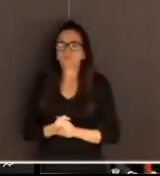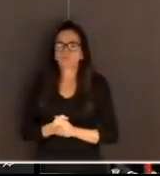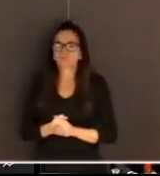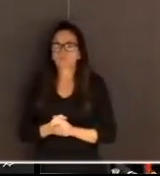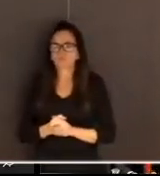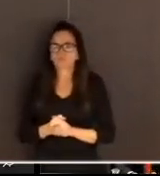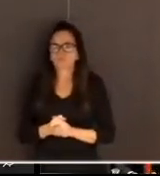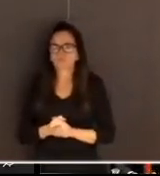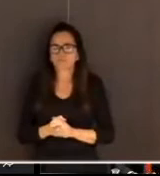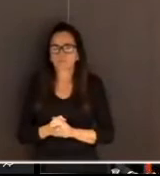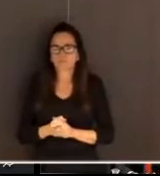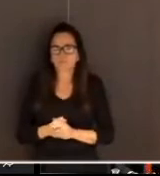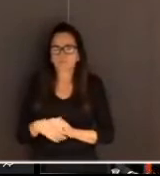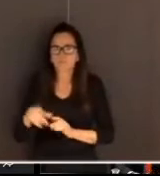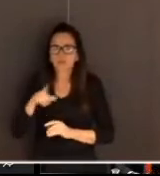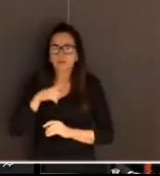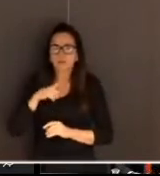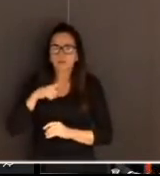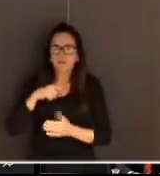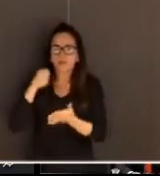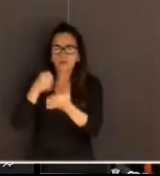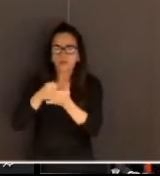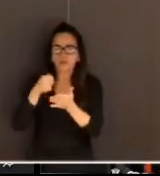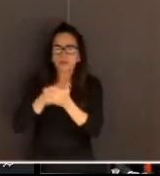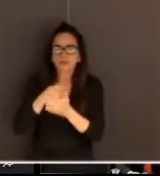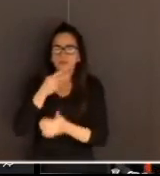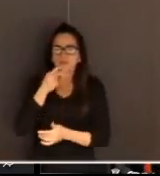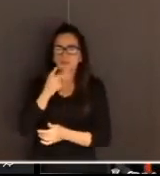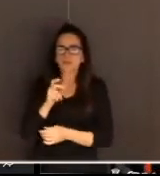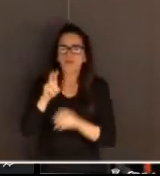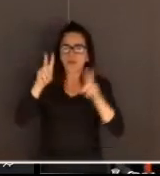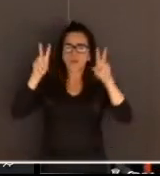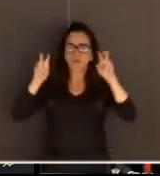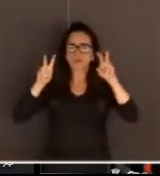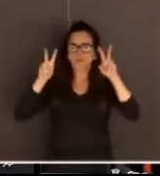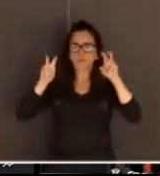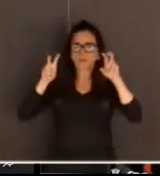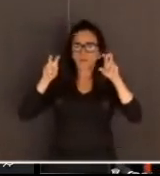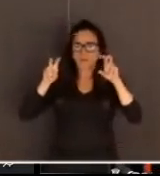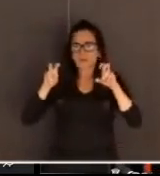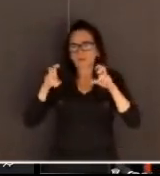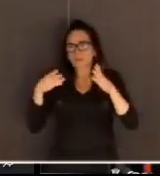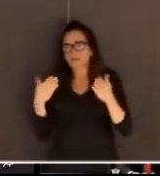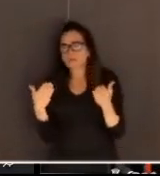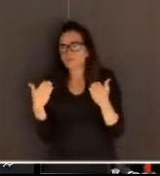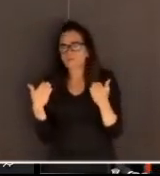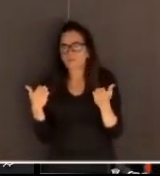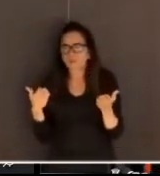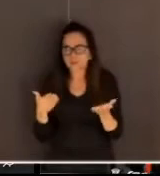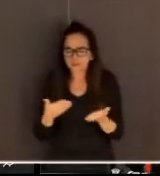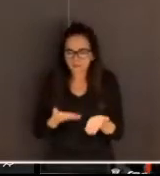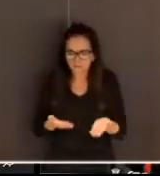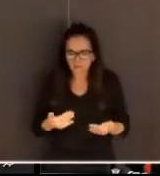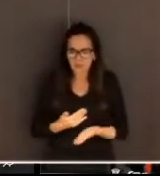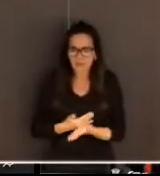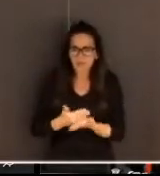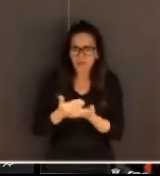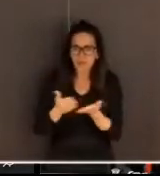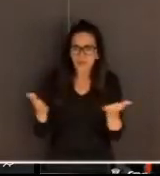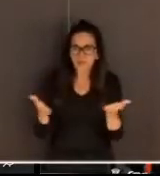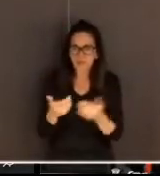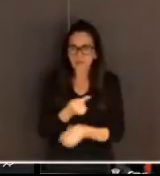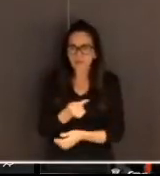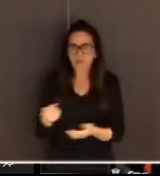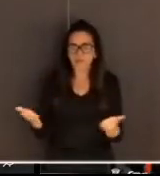Dani, amigos, tenho a obrigação de falar de um tema que surgiu essa semana e que foi objeto de